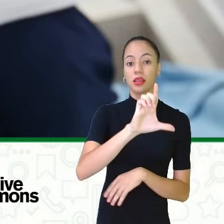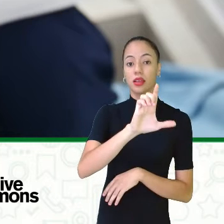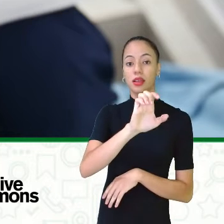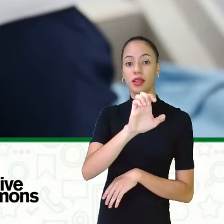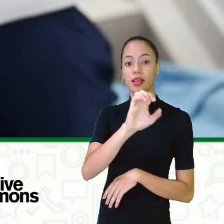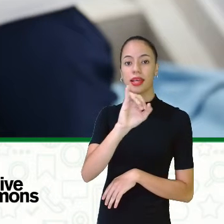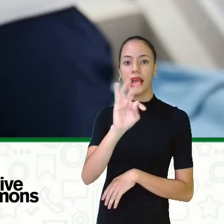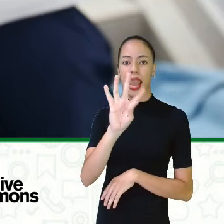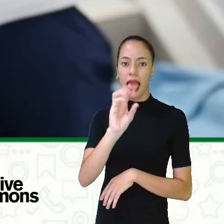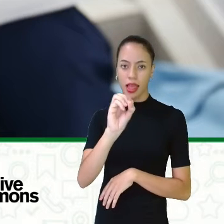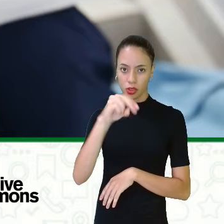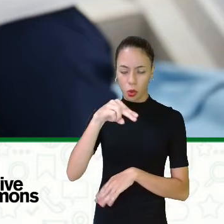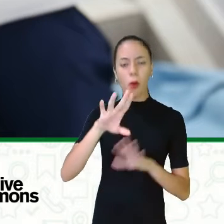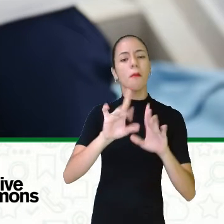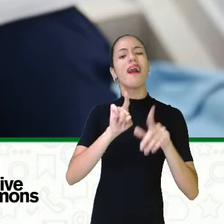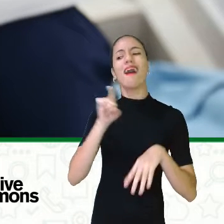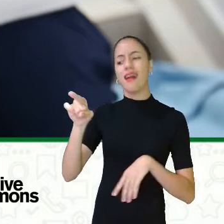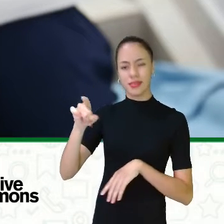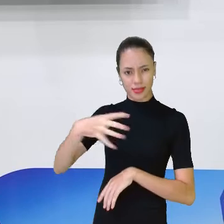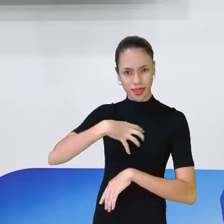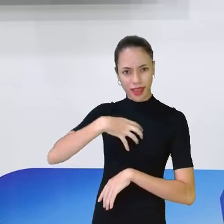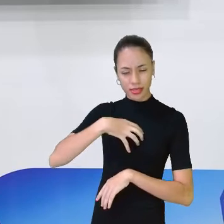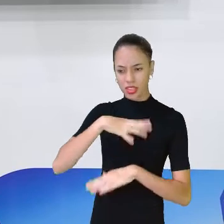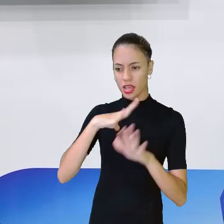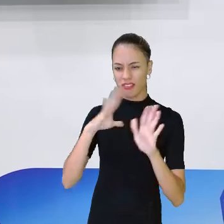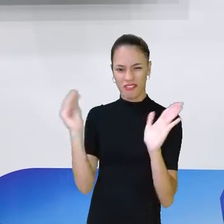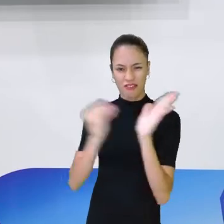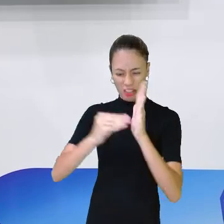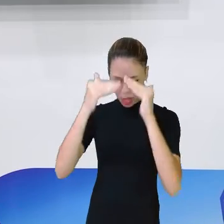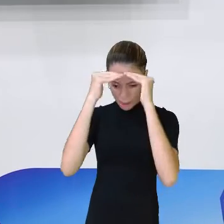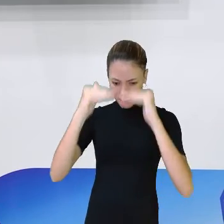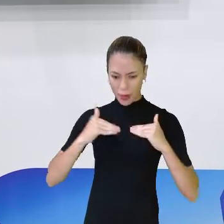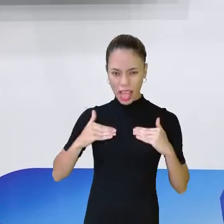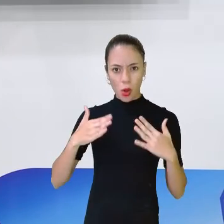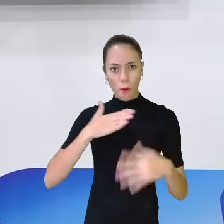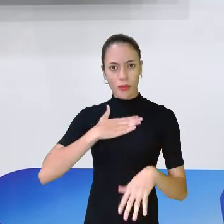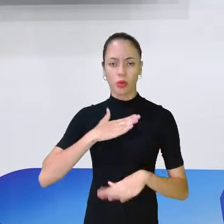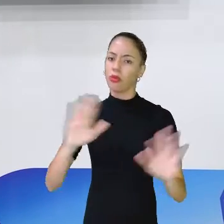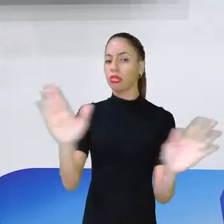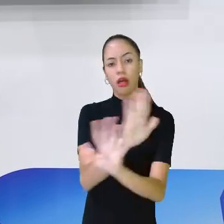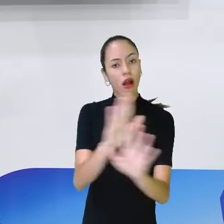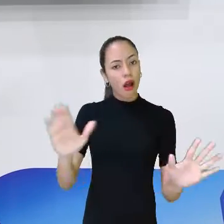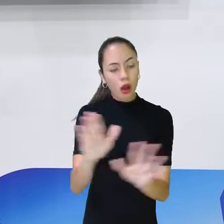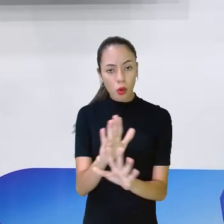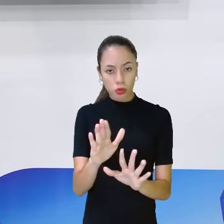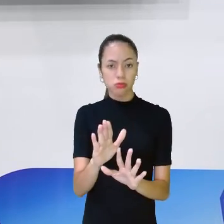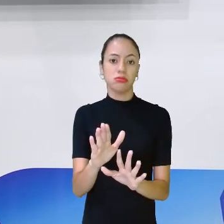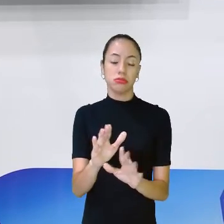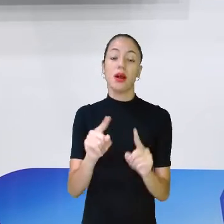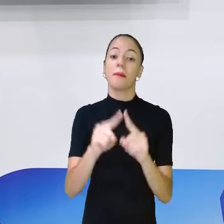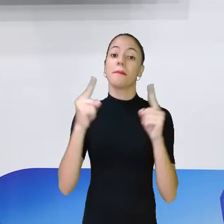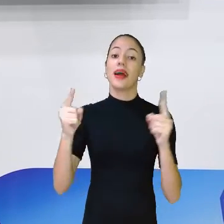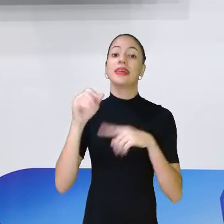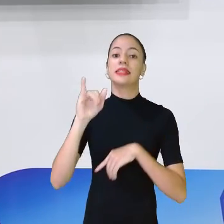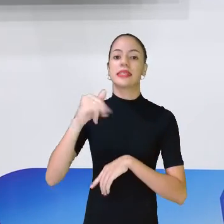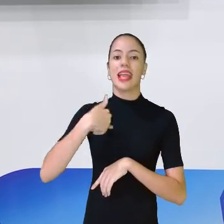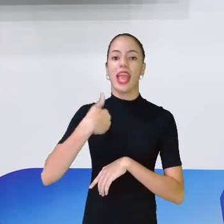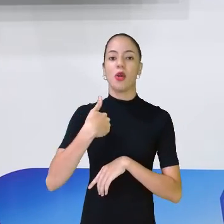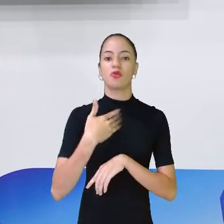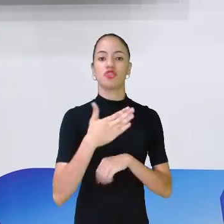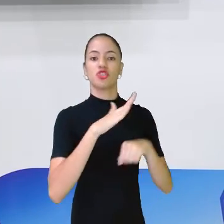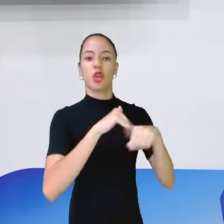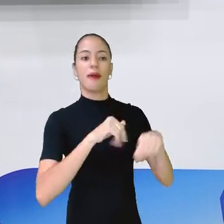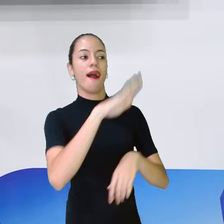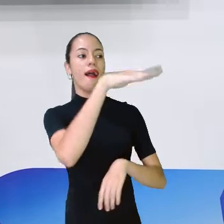desrespeitado porque a gente chama ele de Noronha. Então ele aceita, não se sente desrespeitado, a gente vai e chama. Mas se a gente começasse a chamar ele de